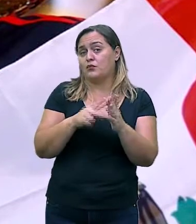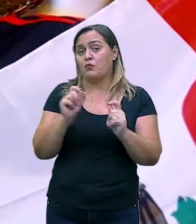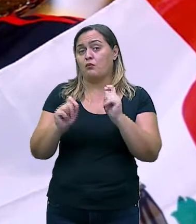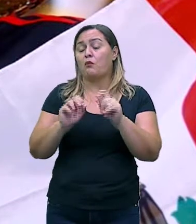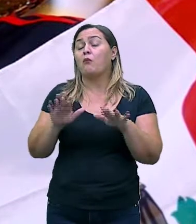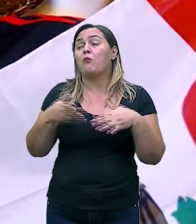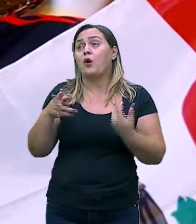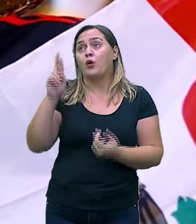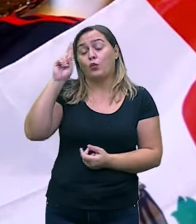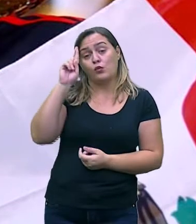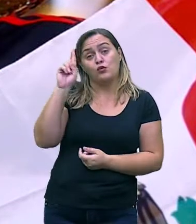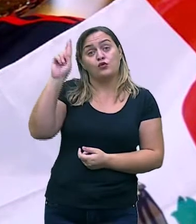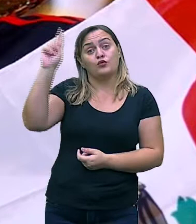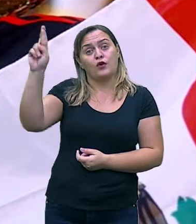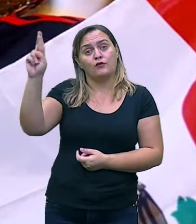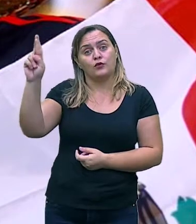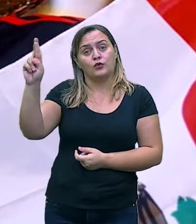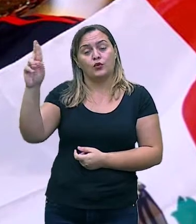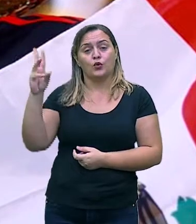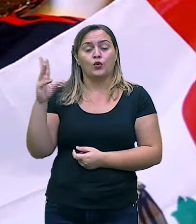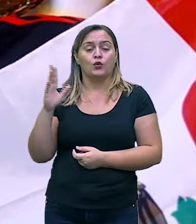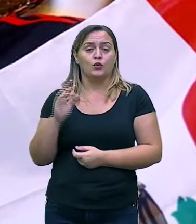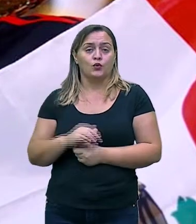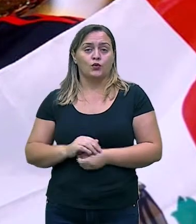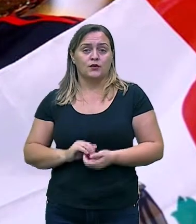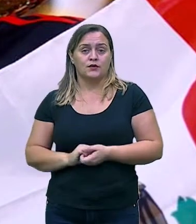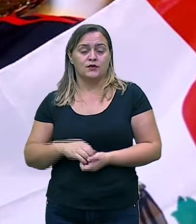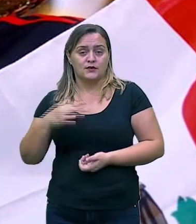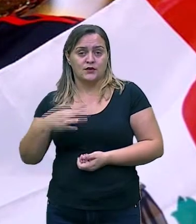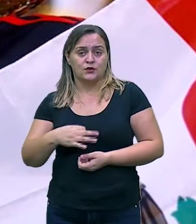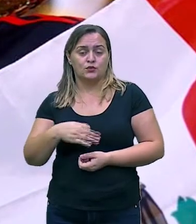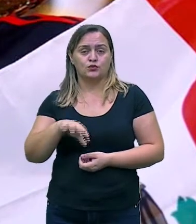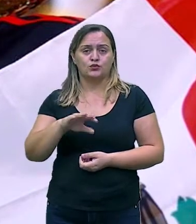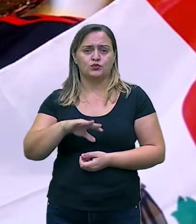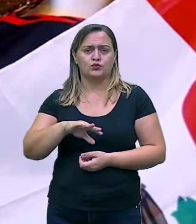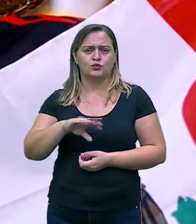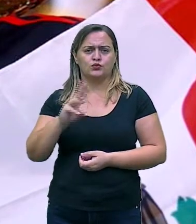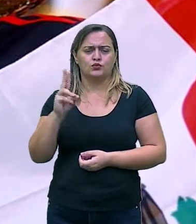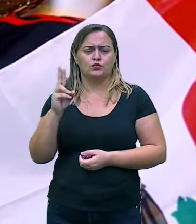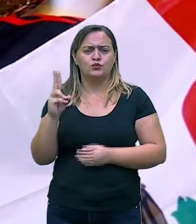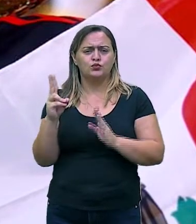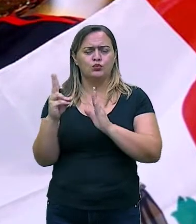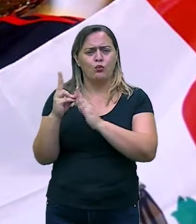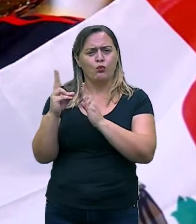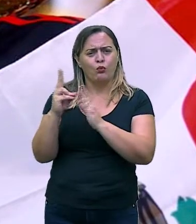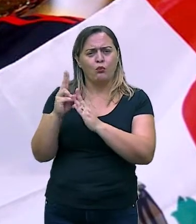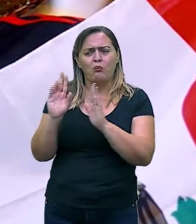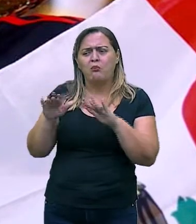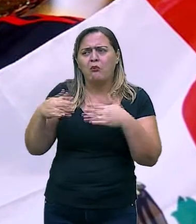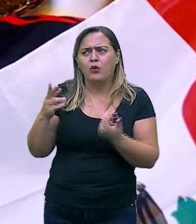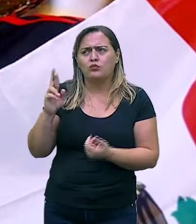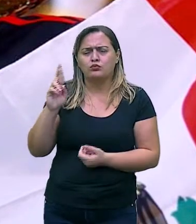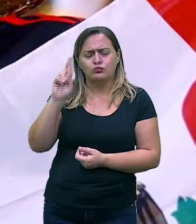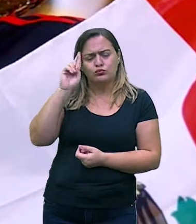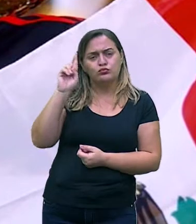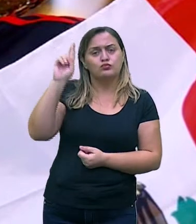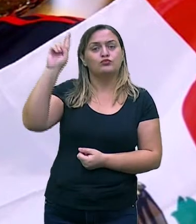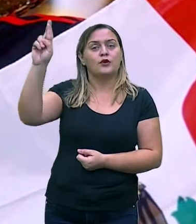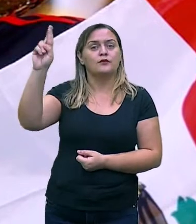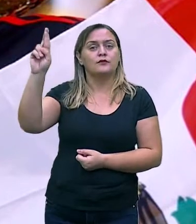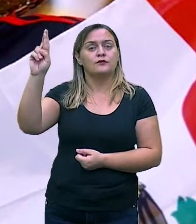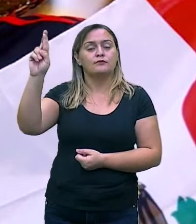pajé, quem era, né, o guerreiro, qual a sua posição dentro da hierarquia ali no meio, dos